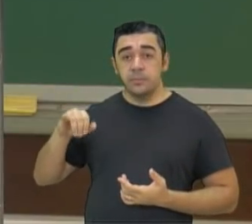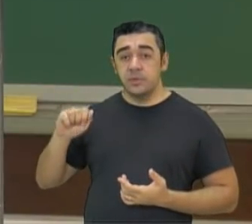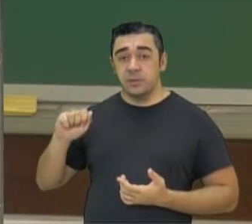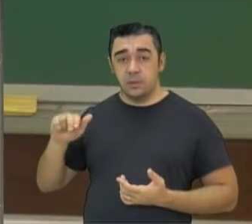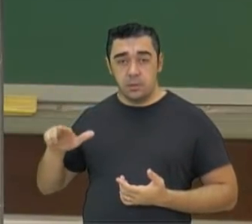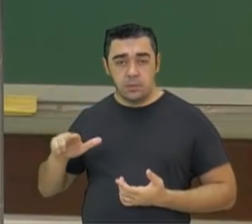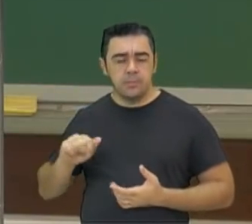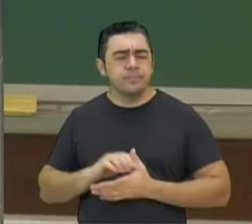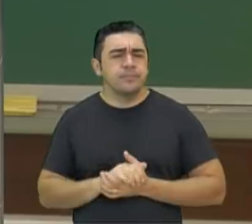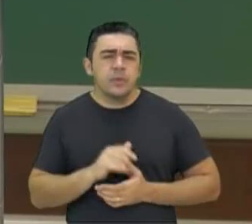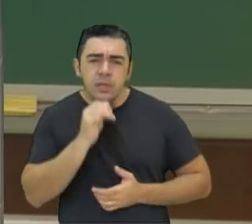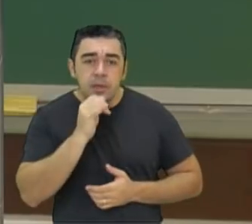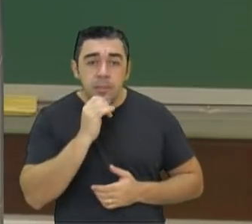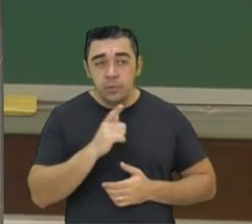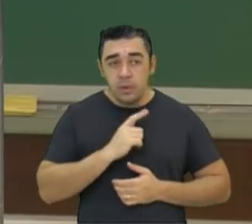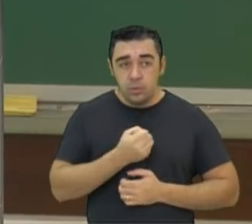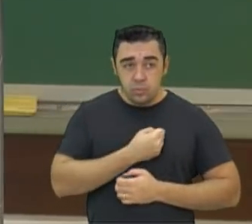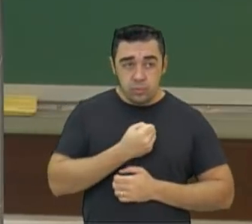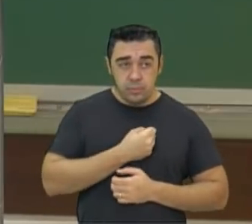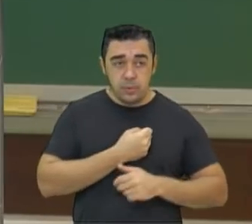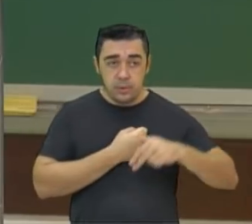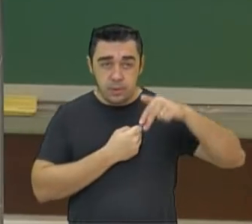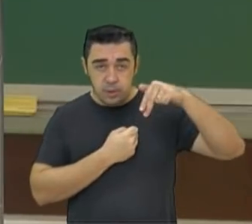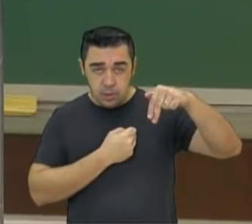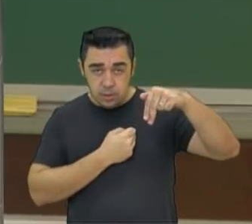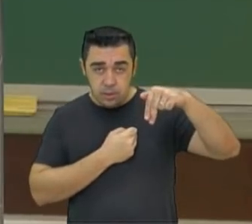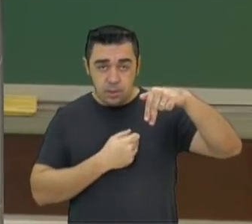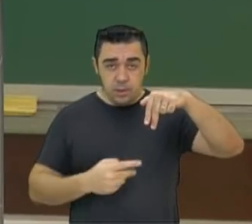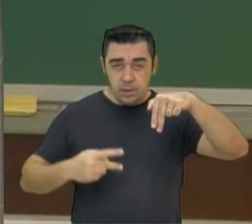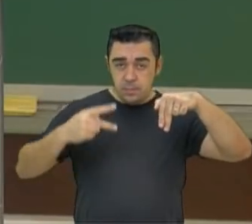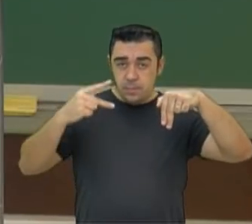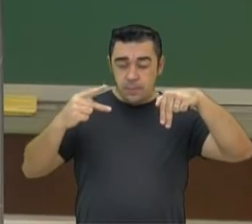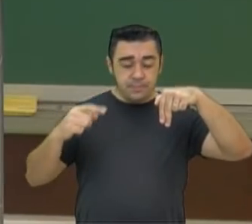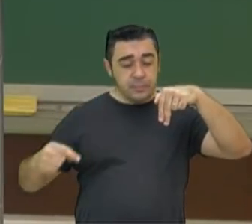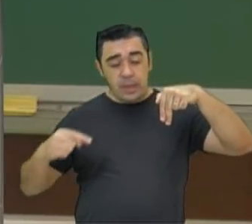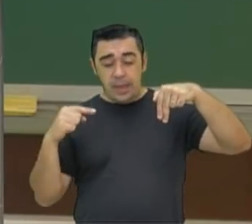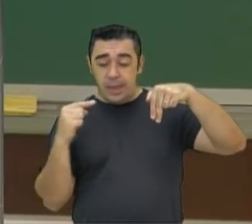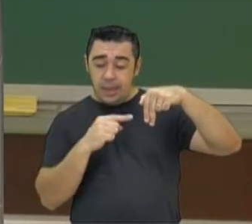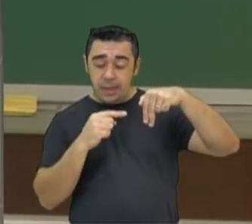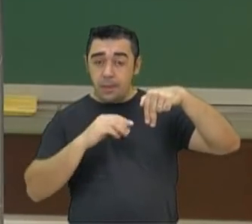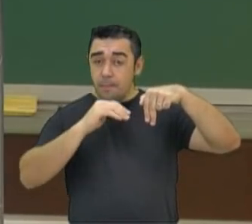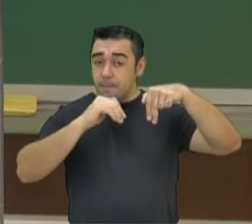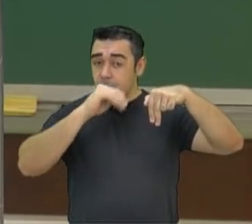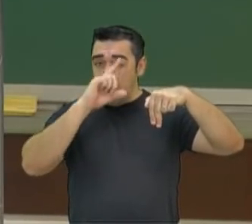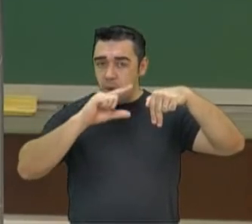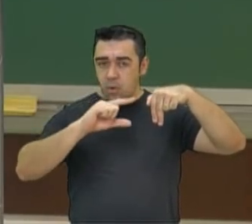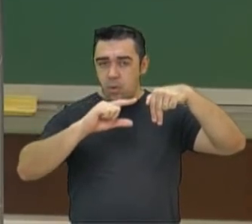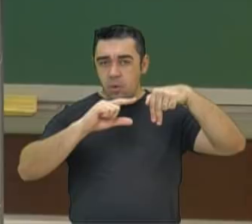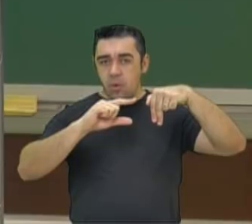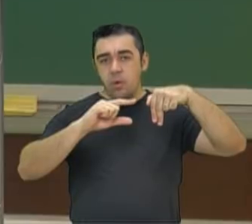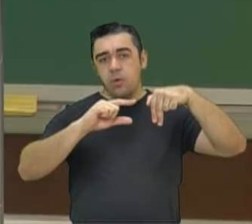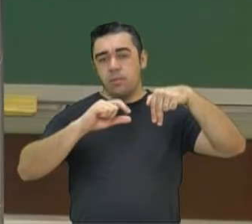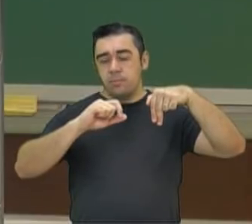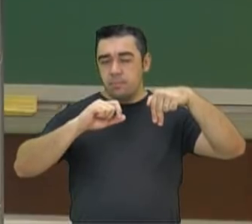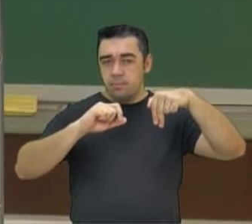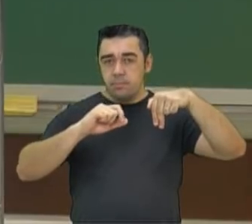e p. Então, aqui, o n deve ser maior ou igual a p.